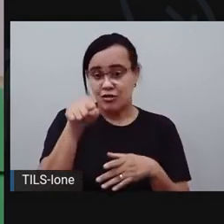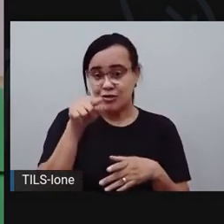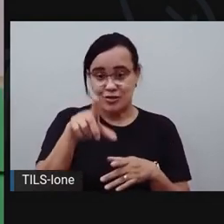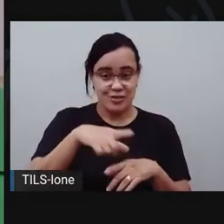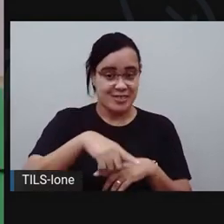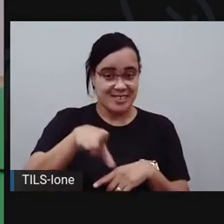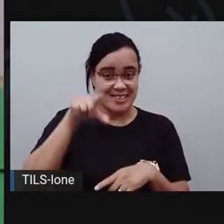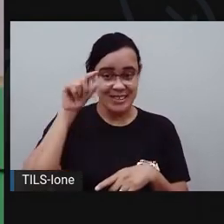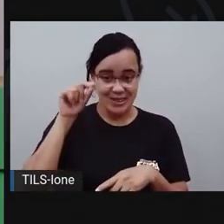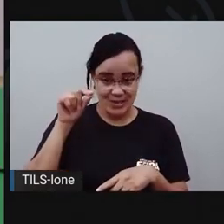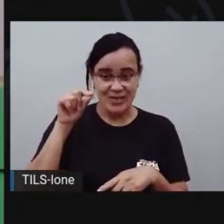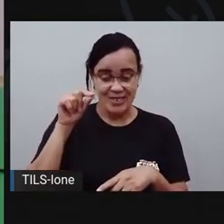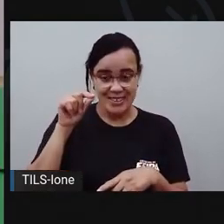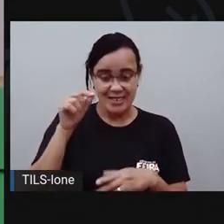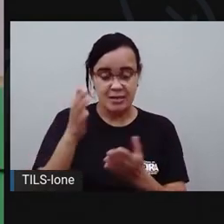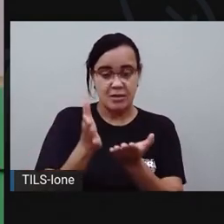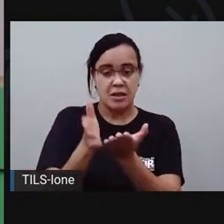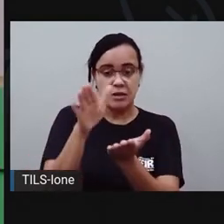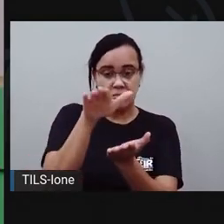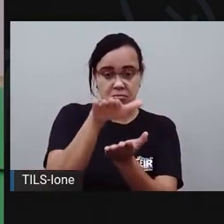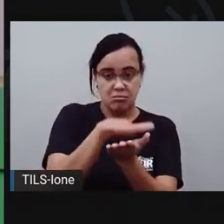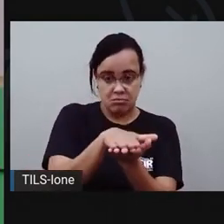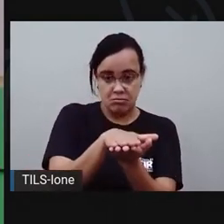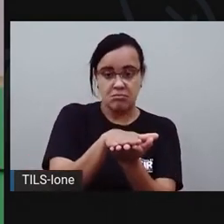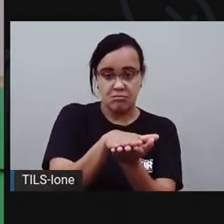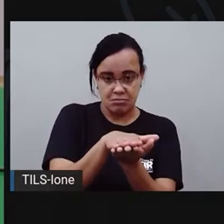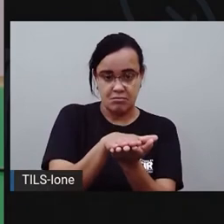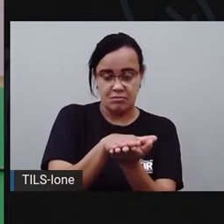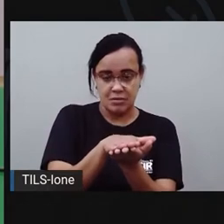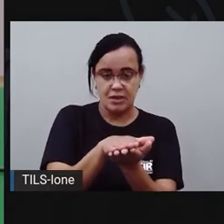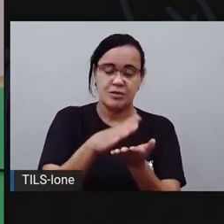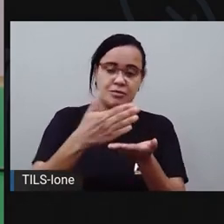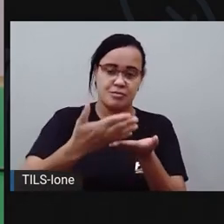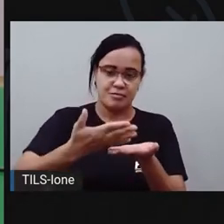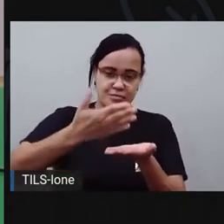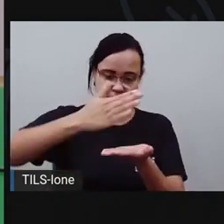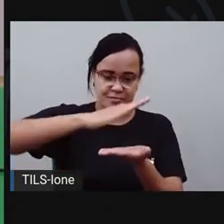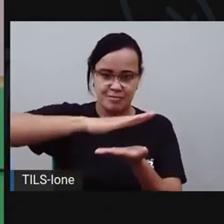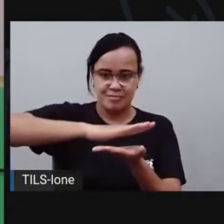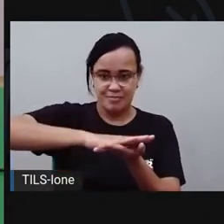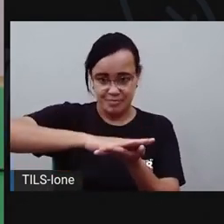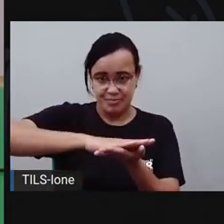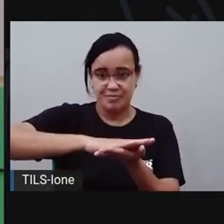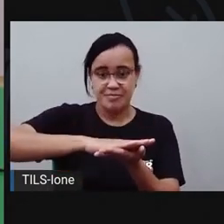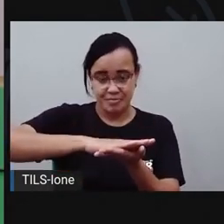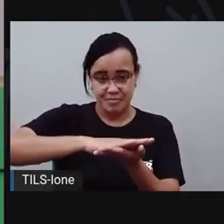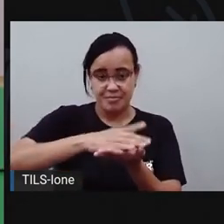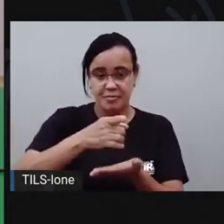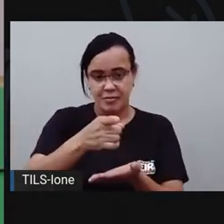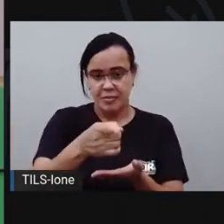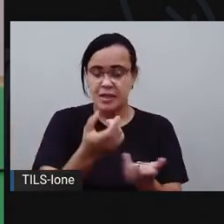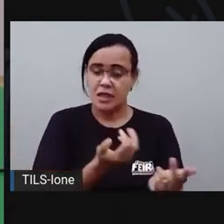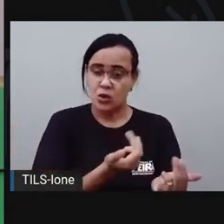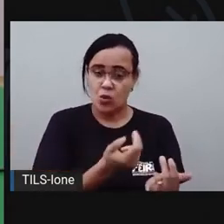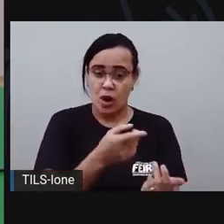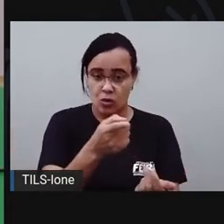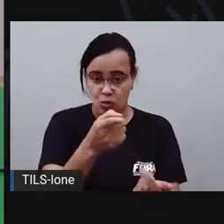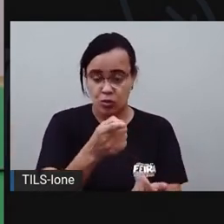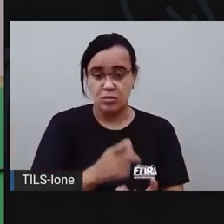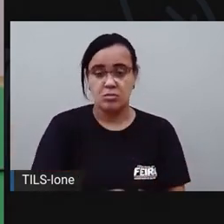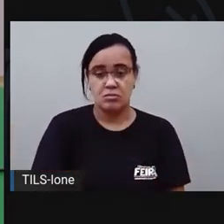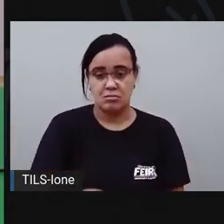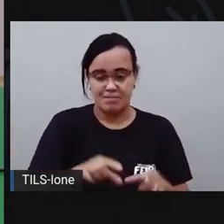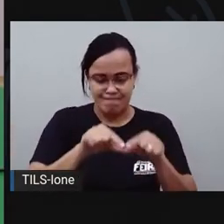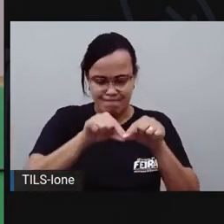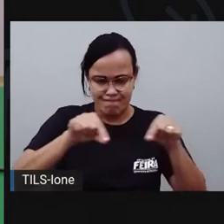vamos dobrar ao meio, olha só. E aí você faz o vinco, ó, com bastante